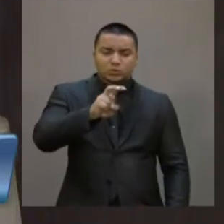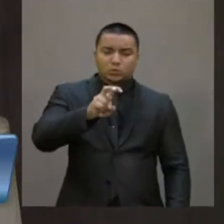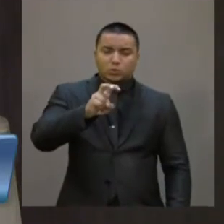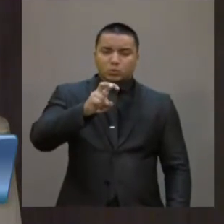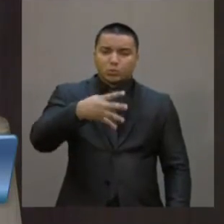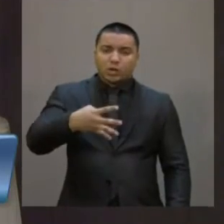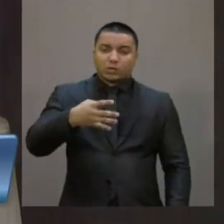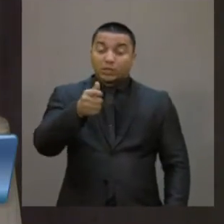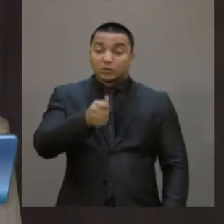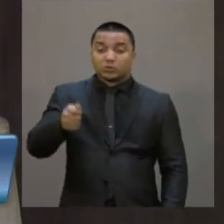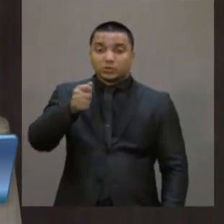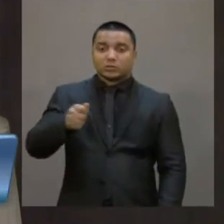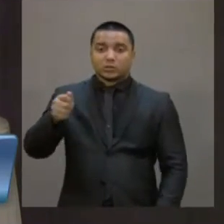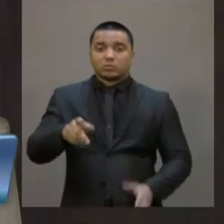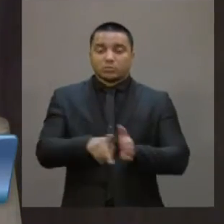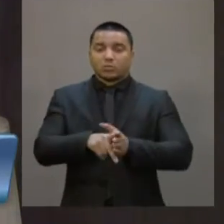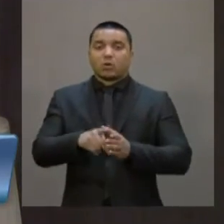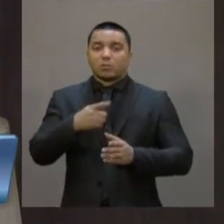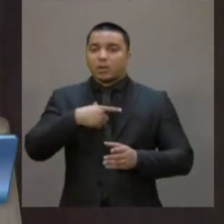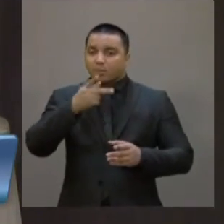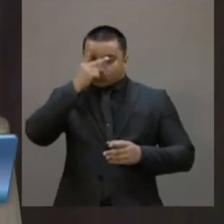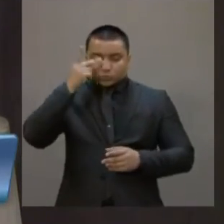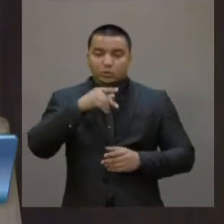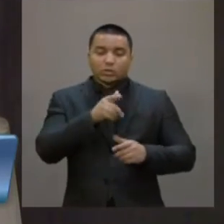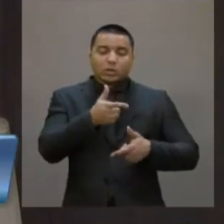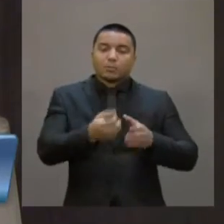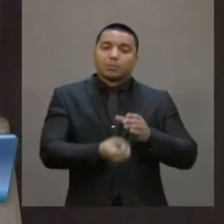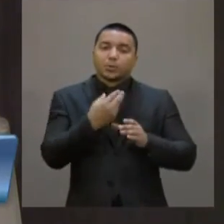254 associações de apicultores, estão